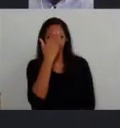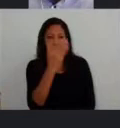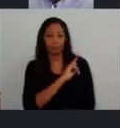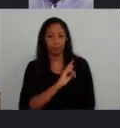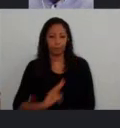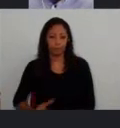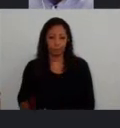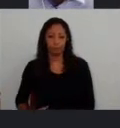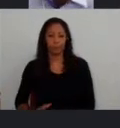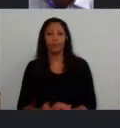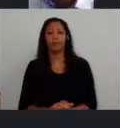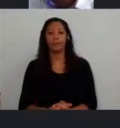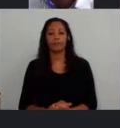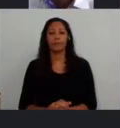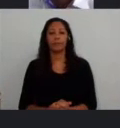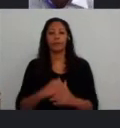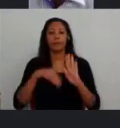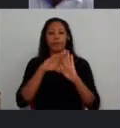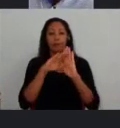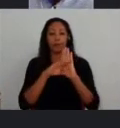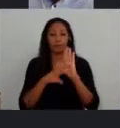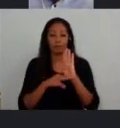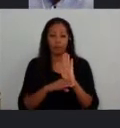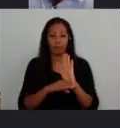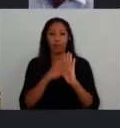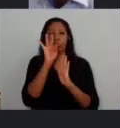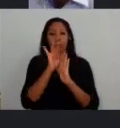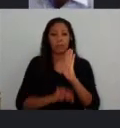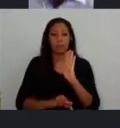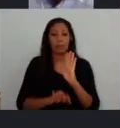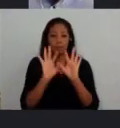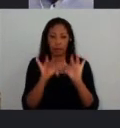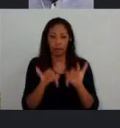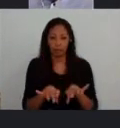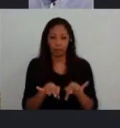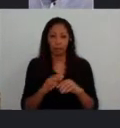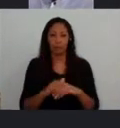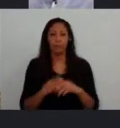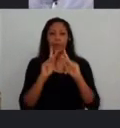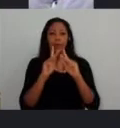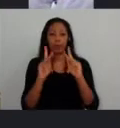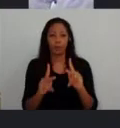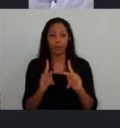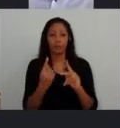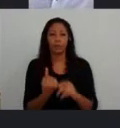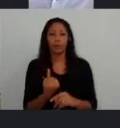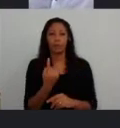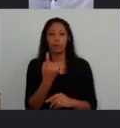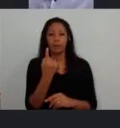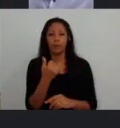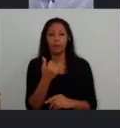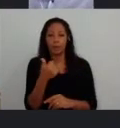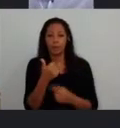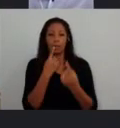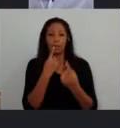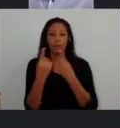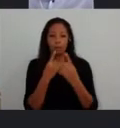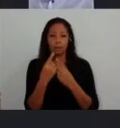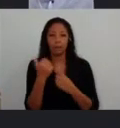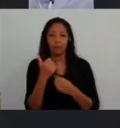dia constam de redações finais, projetos em primeira discussão e primeira votação e